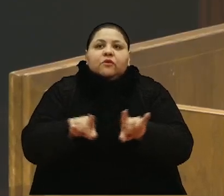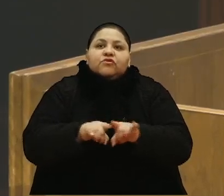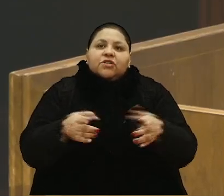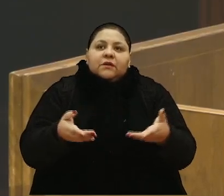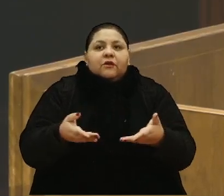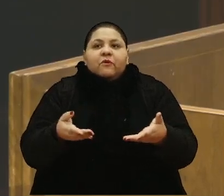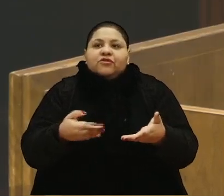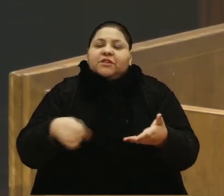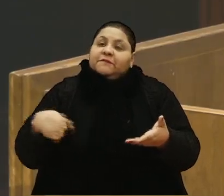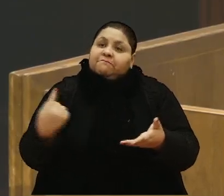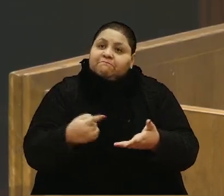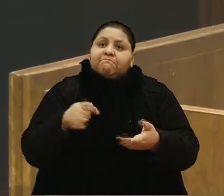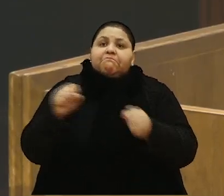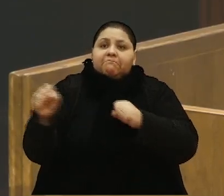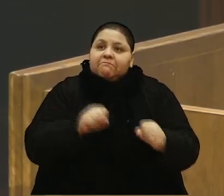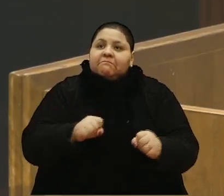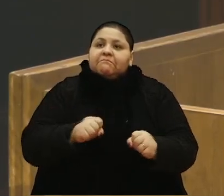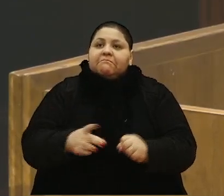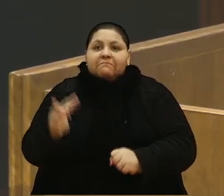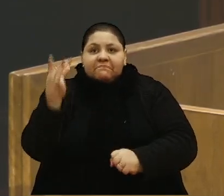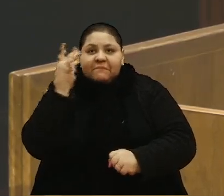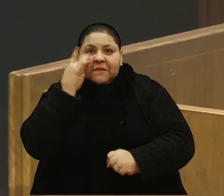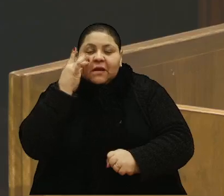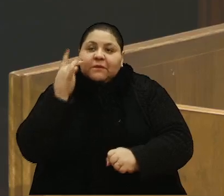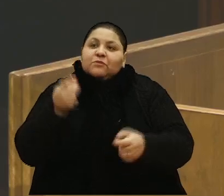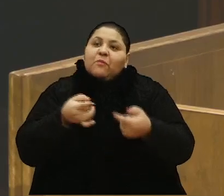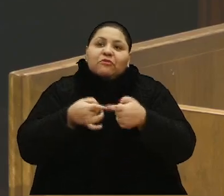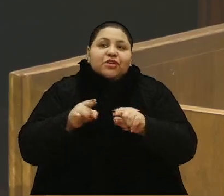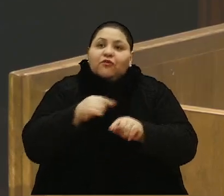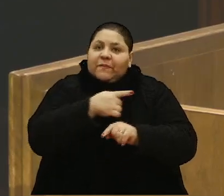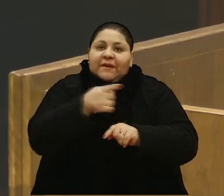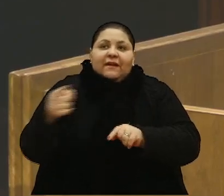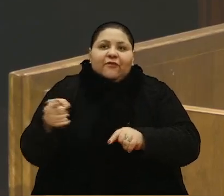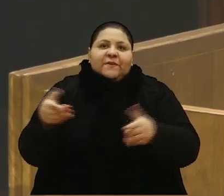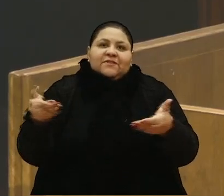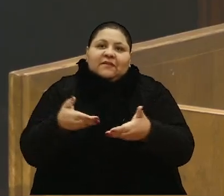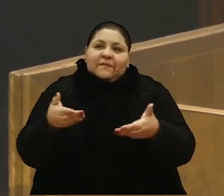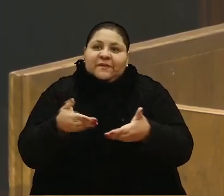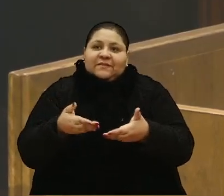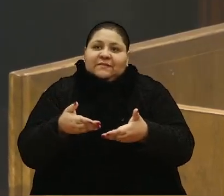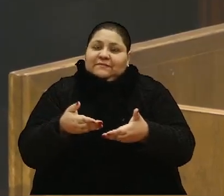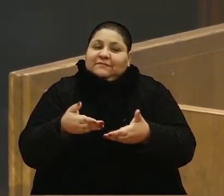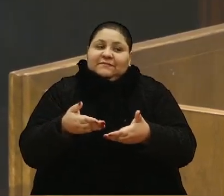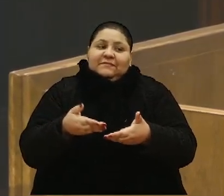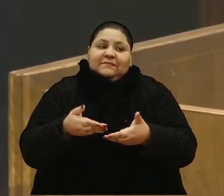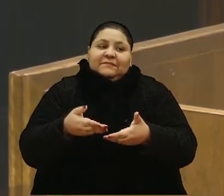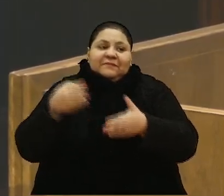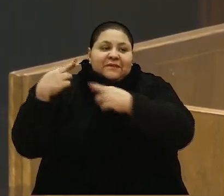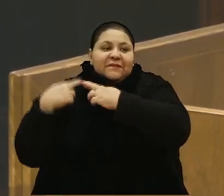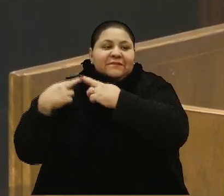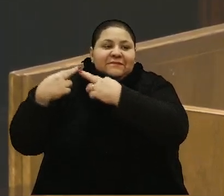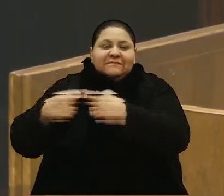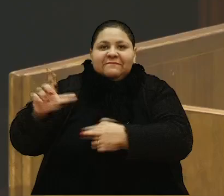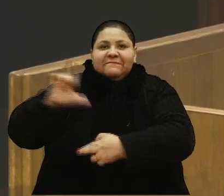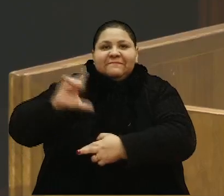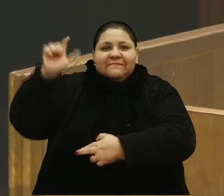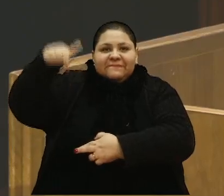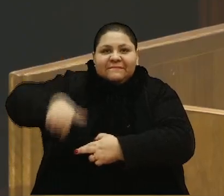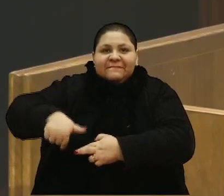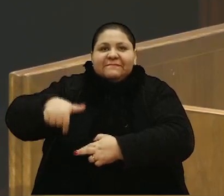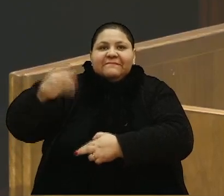quiser. Vamos lá pessoalmente. Então é isso que eu digo, pessoal. Vamos ser sérios no papel, na responsabilidade que nós temos aqui